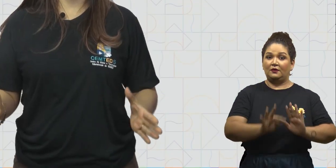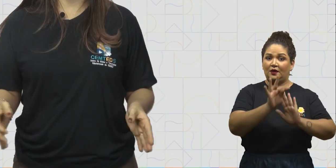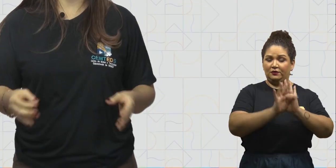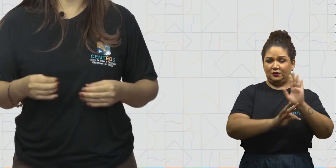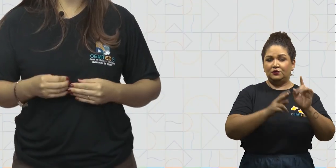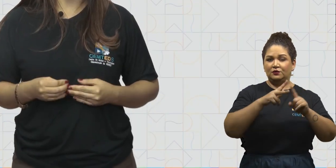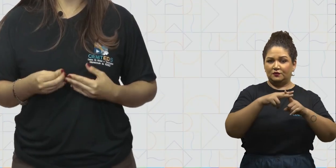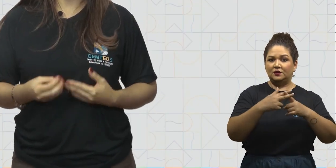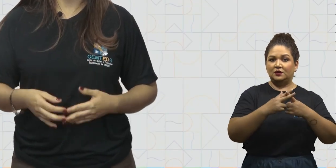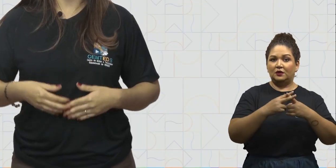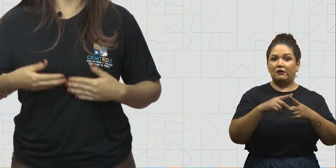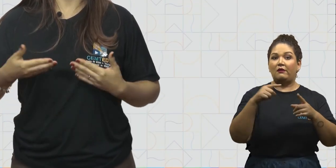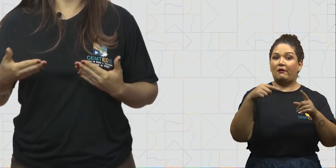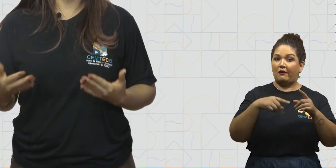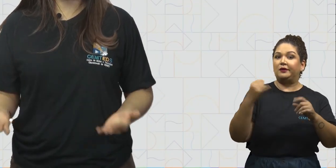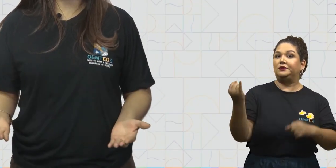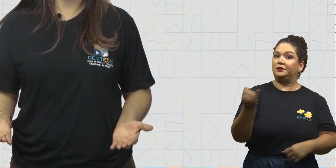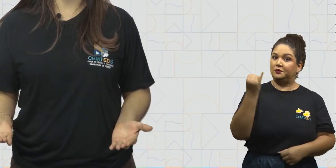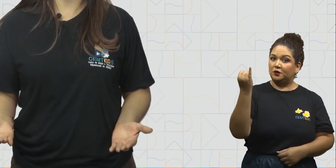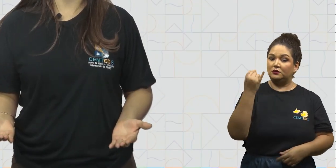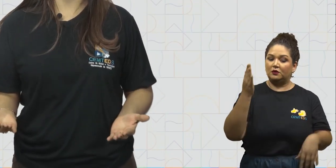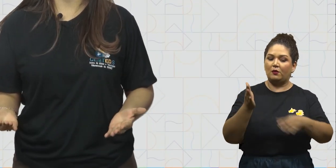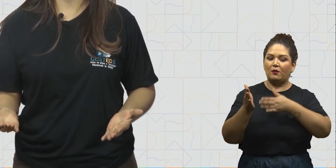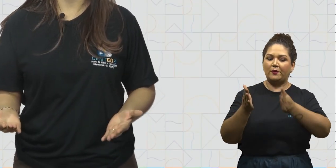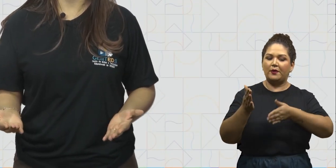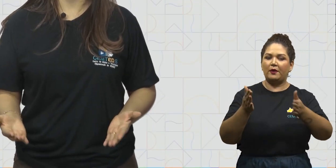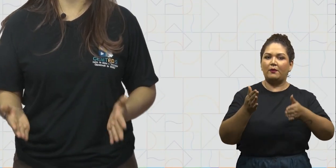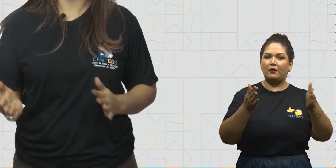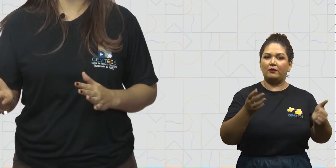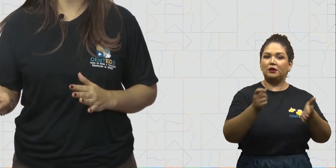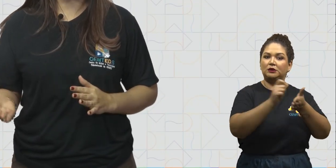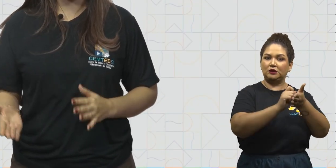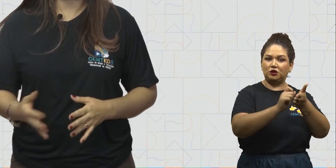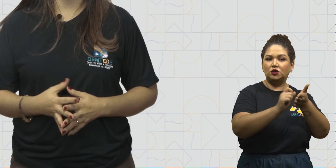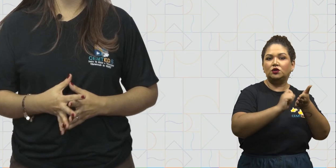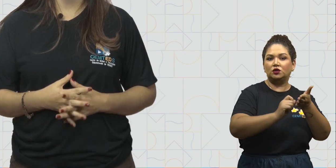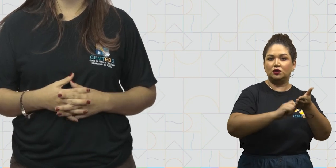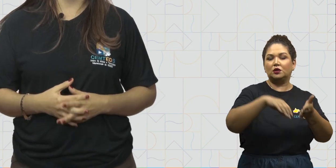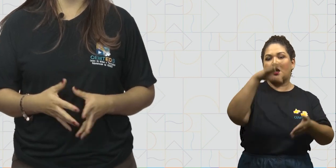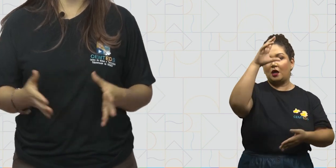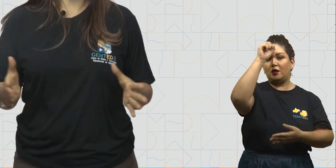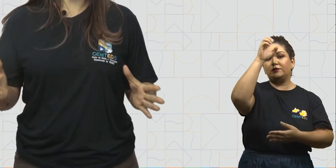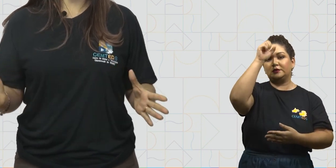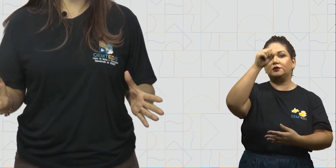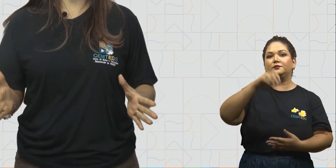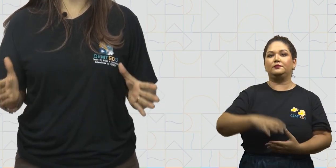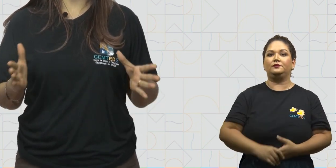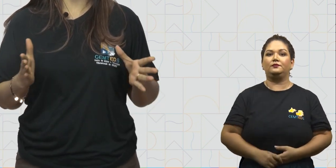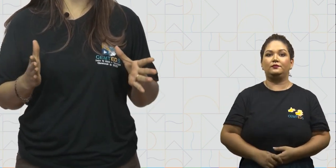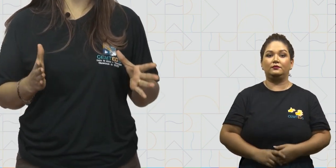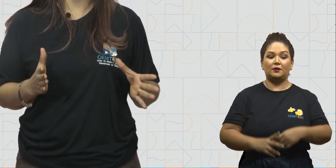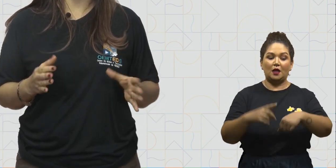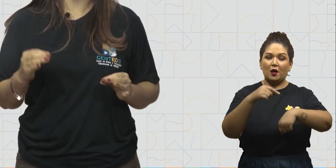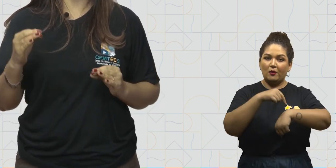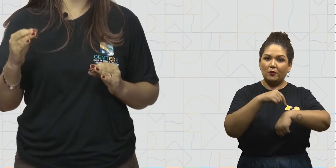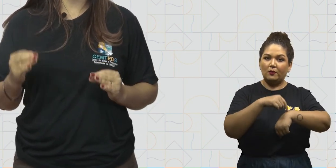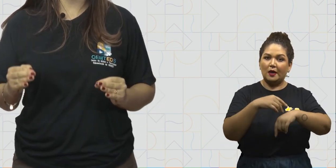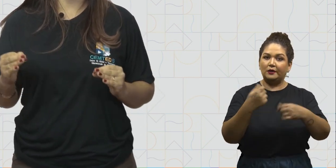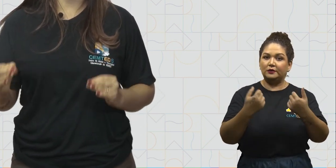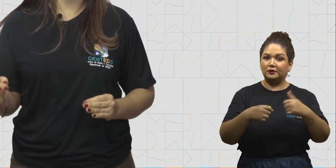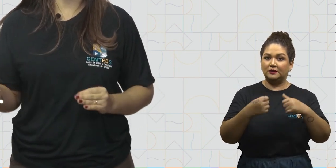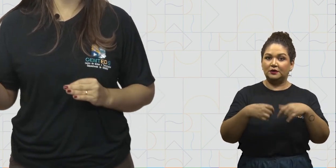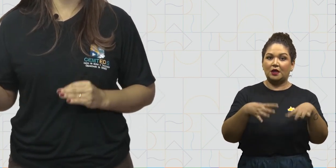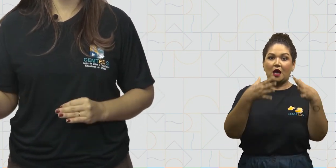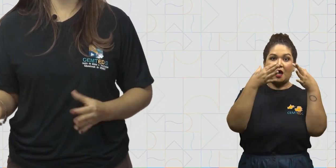Revisar um texto é uma etapa muito importante no seu processo de aprendizagem. É um momento que exige de